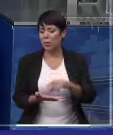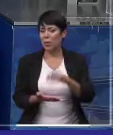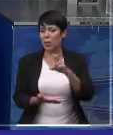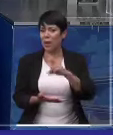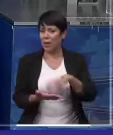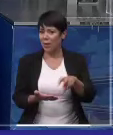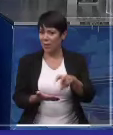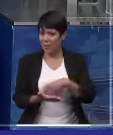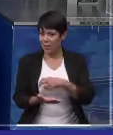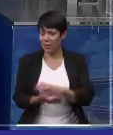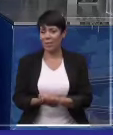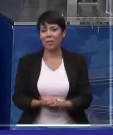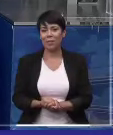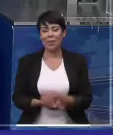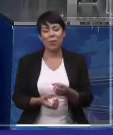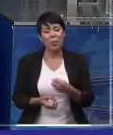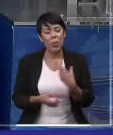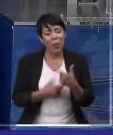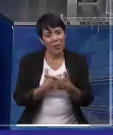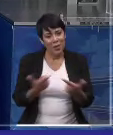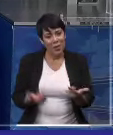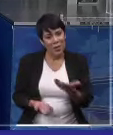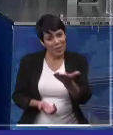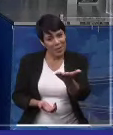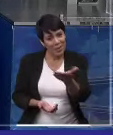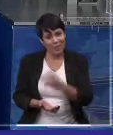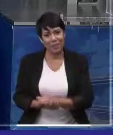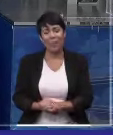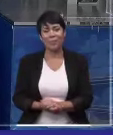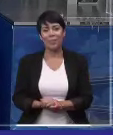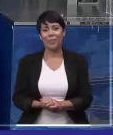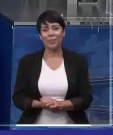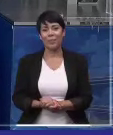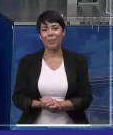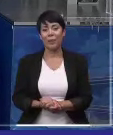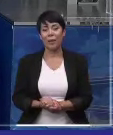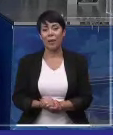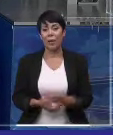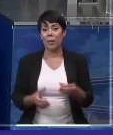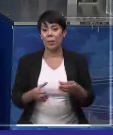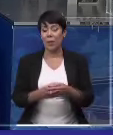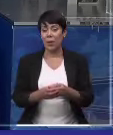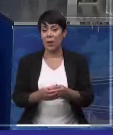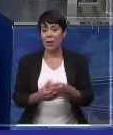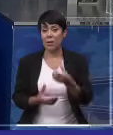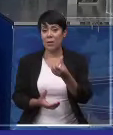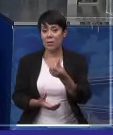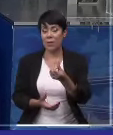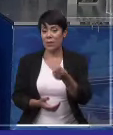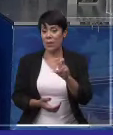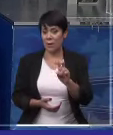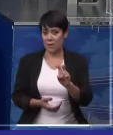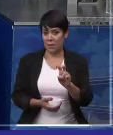da Quina. Boa sorte para você. Bola azul, número 65.